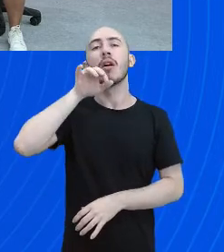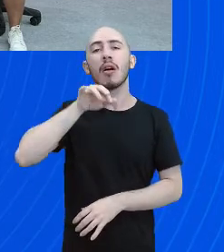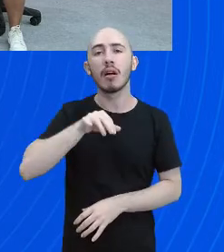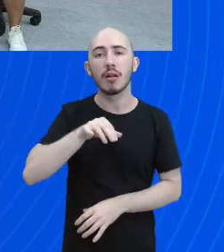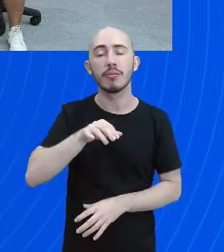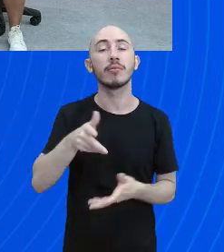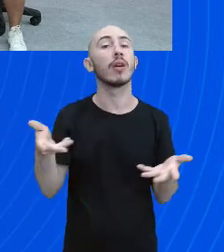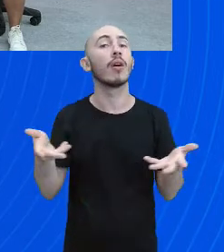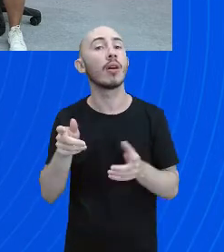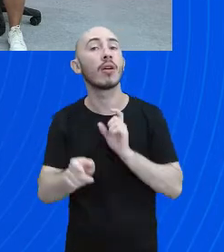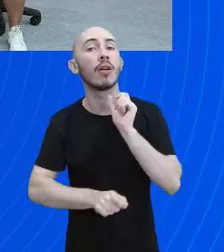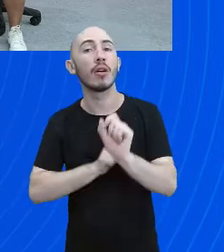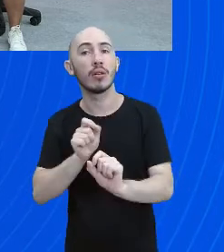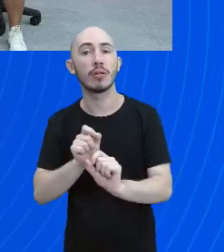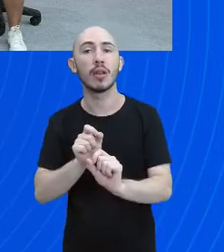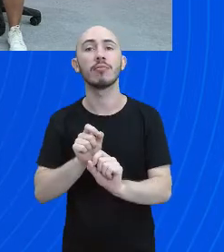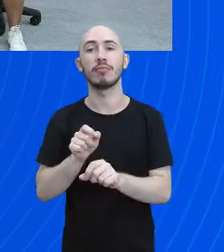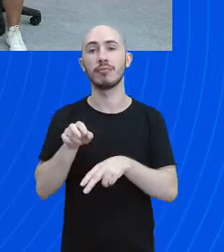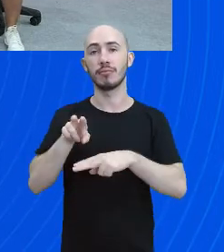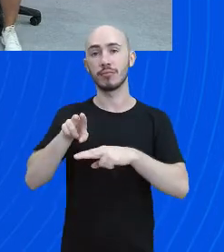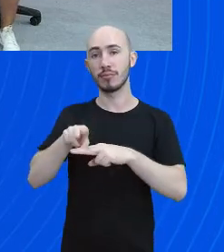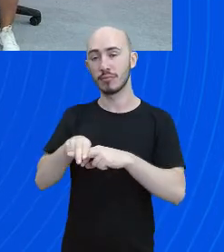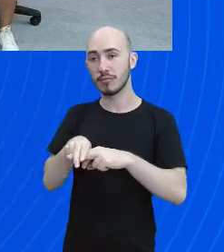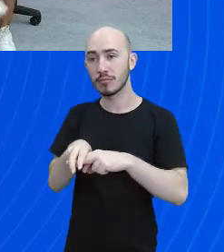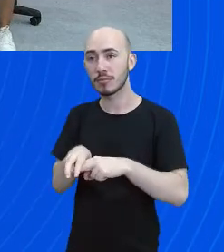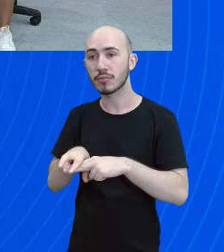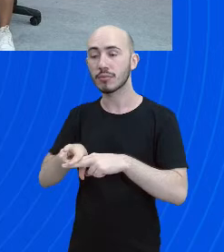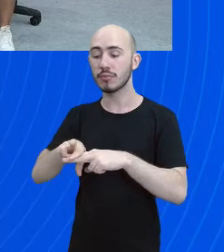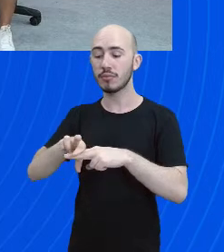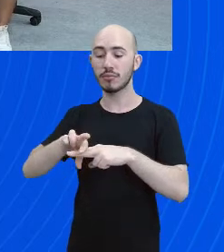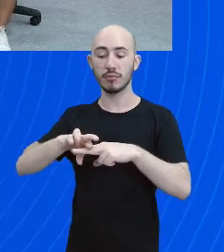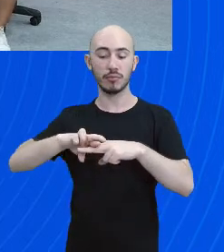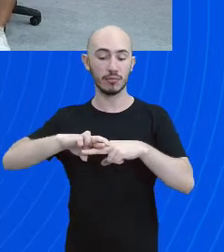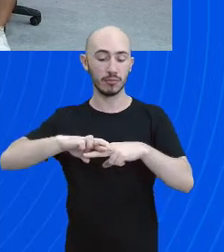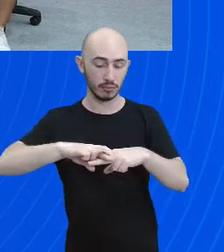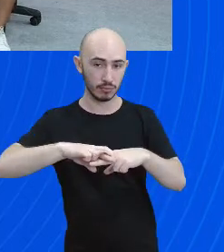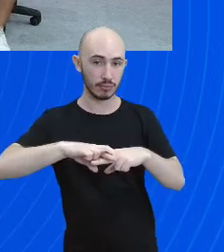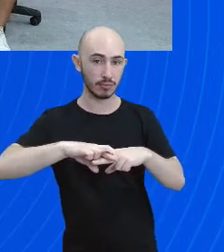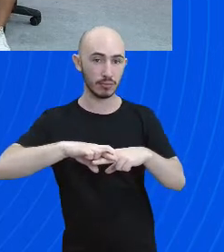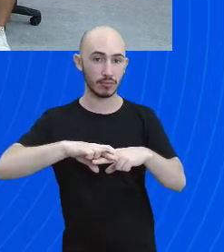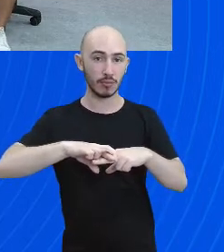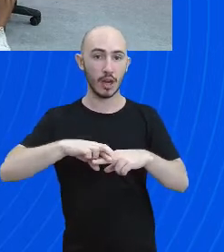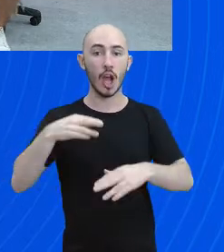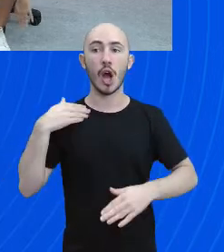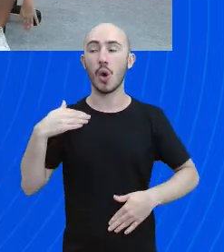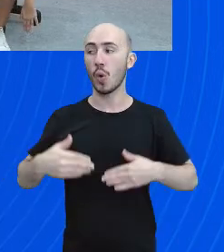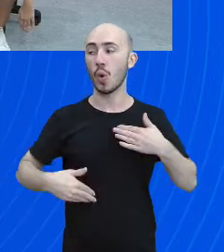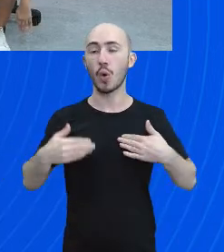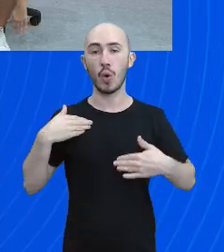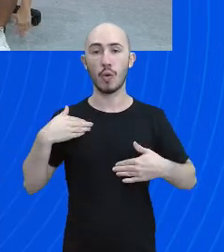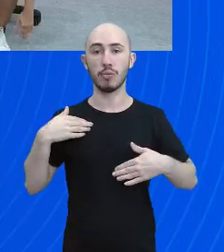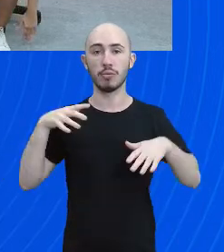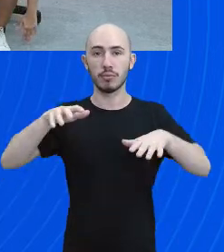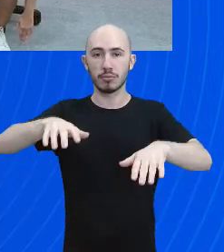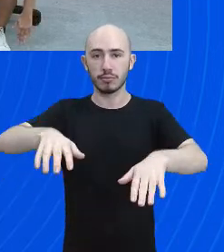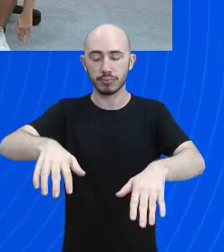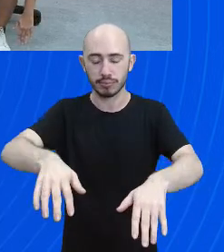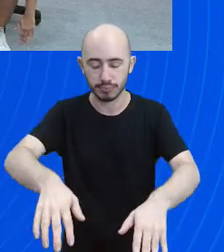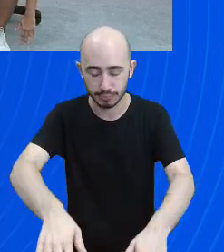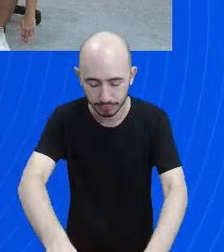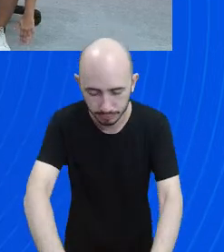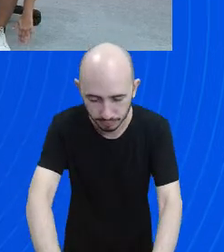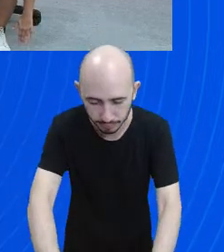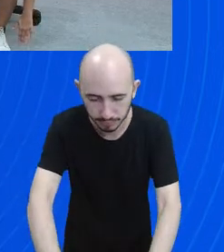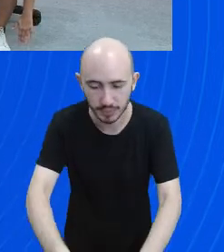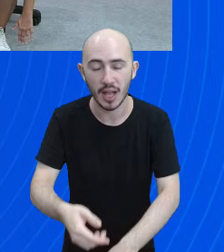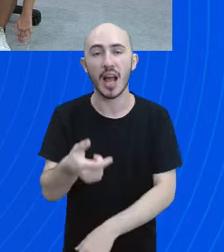Em seguida, cruze uma perna e estique o corpo para frente com as mãos estendidas ao lado do corpo, por 20 segundos para